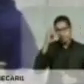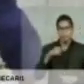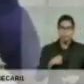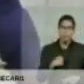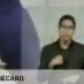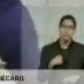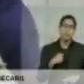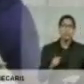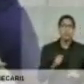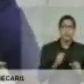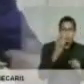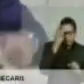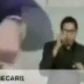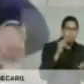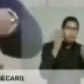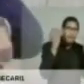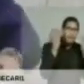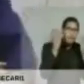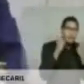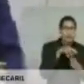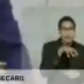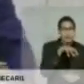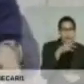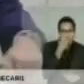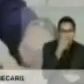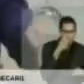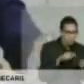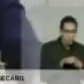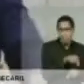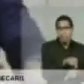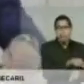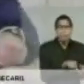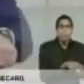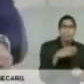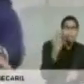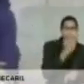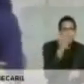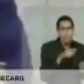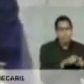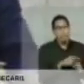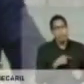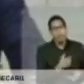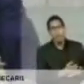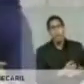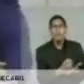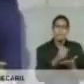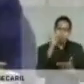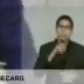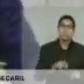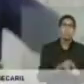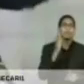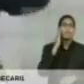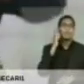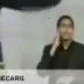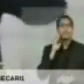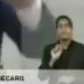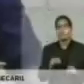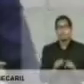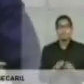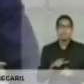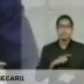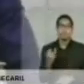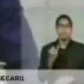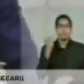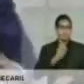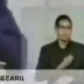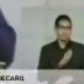convulsionando, eu vou levar ela. Até porque eu sei, eu sou responsável pelas horas que eu chego aqui cedo, que eu saio tarde, o quanto a equipe, todos trabalham e todos os